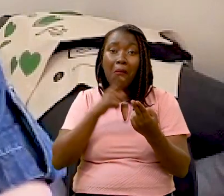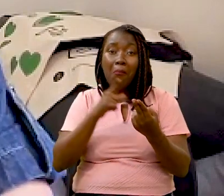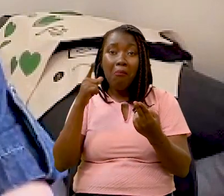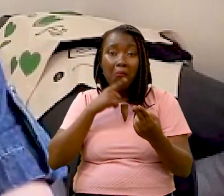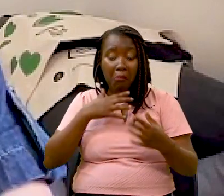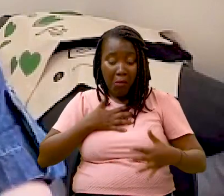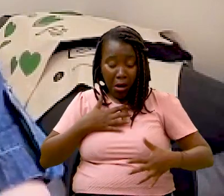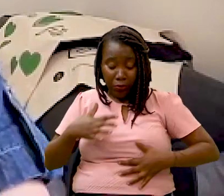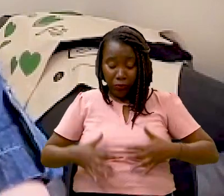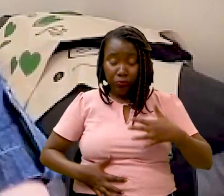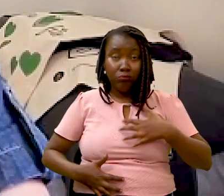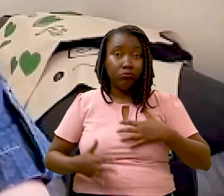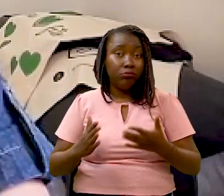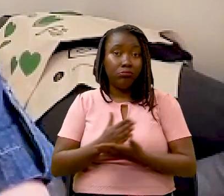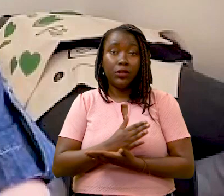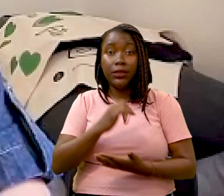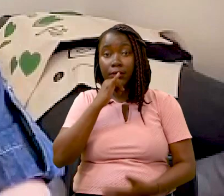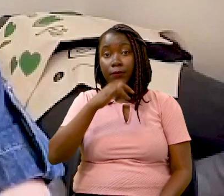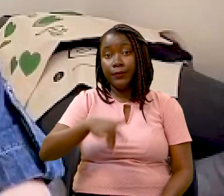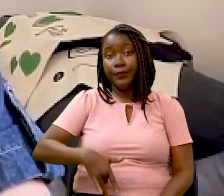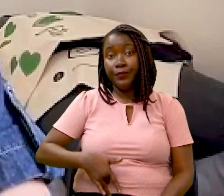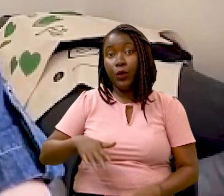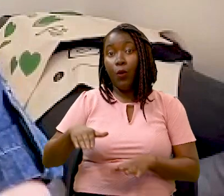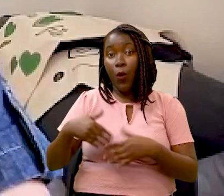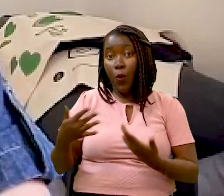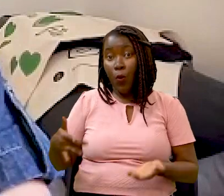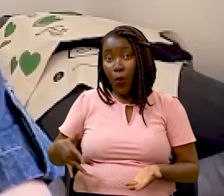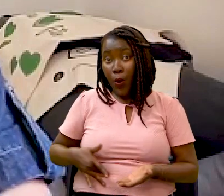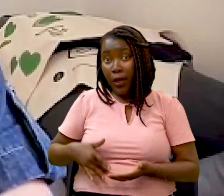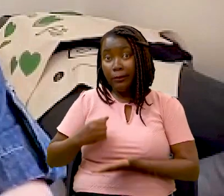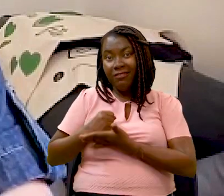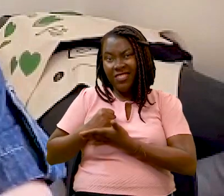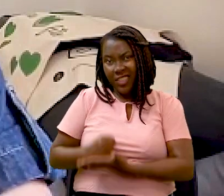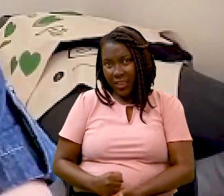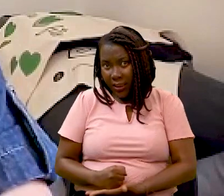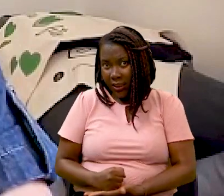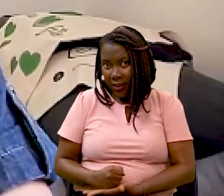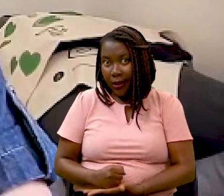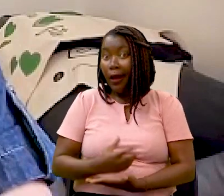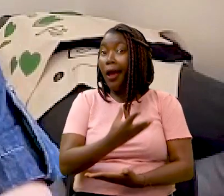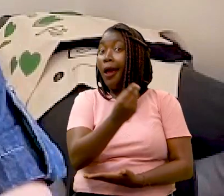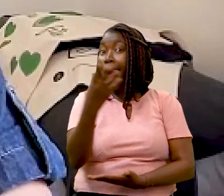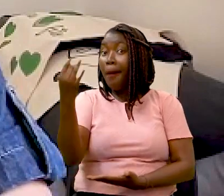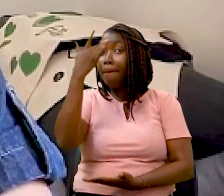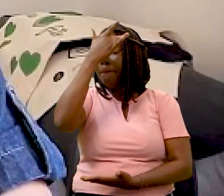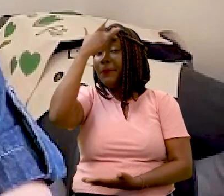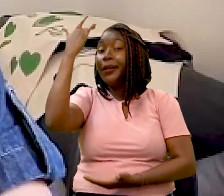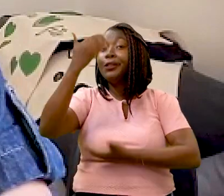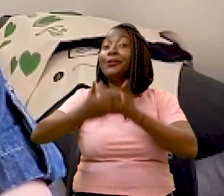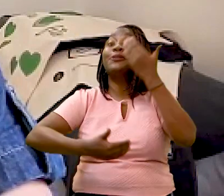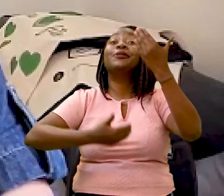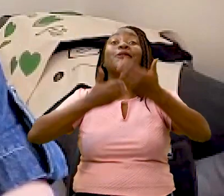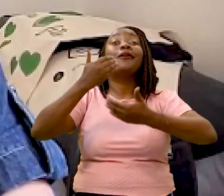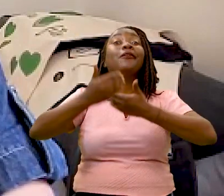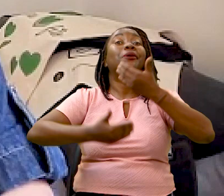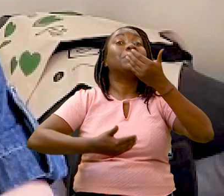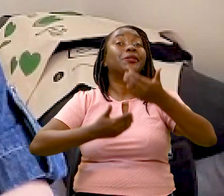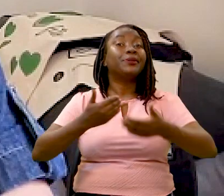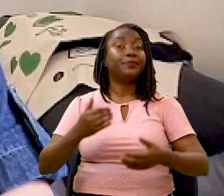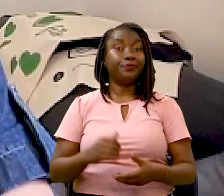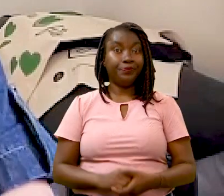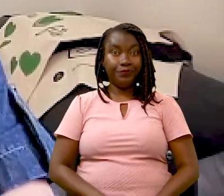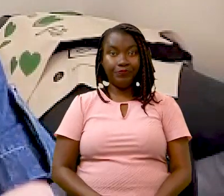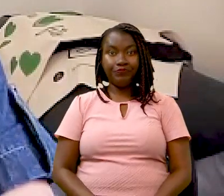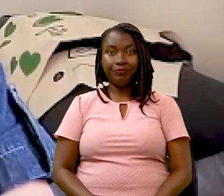dos órgãos, como, por exemplo, o fígado. Quando o fígado está sobrecarregado, muitas pessoas acabam tendo como